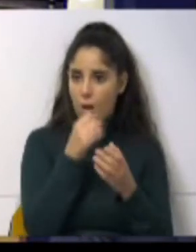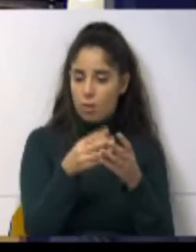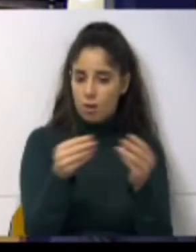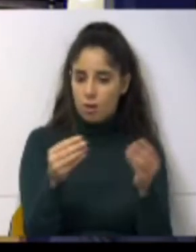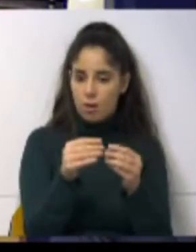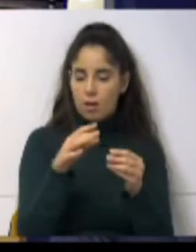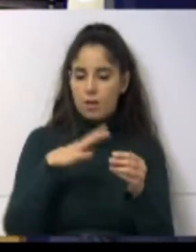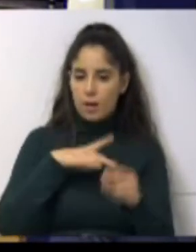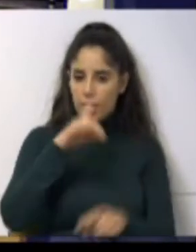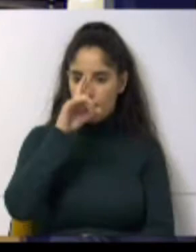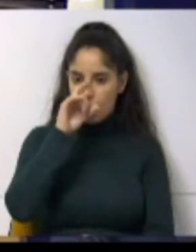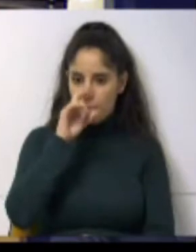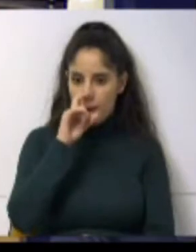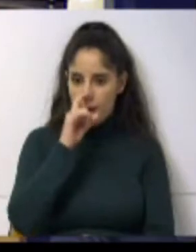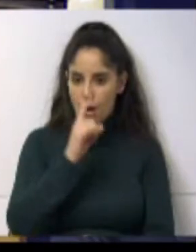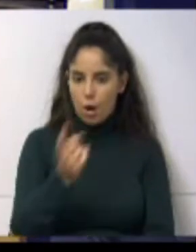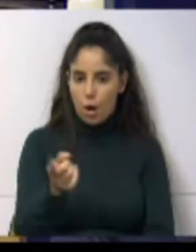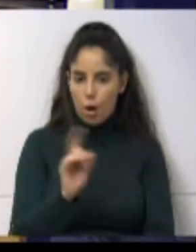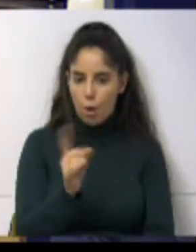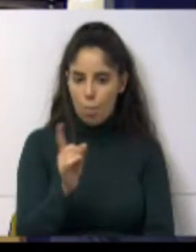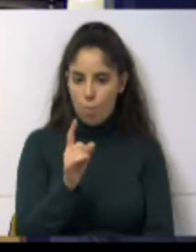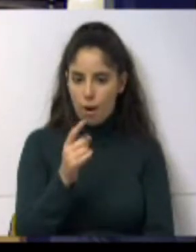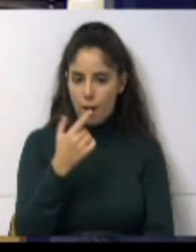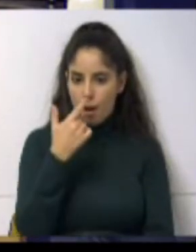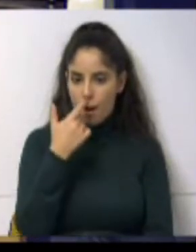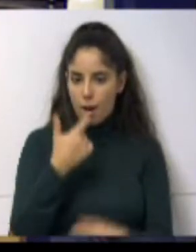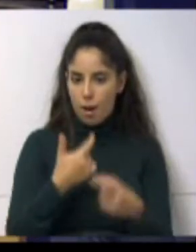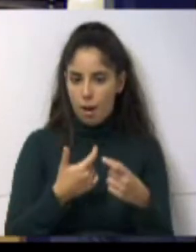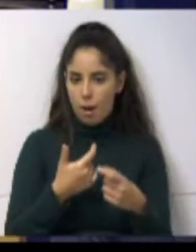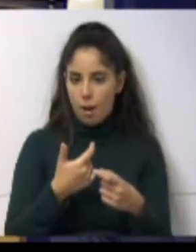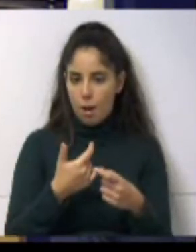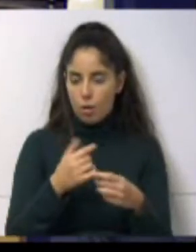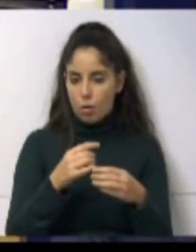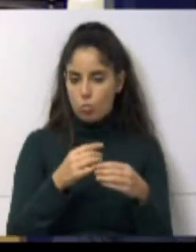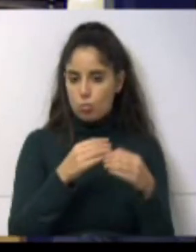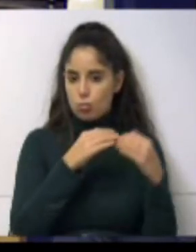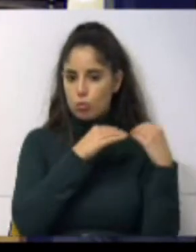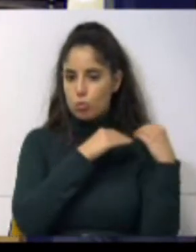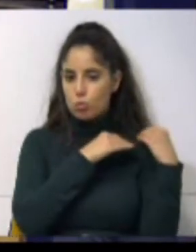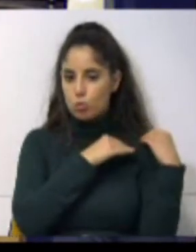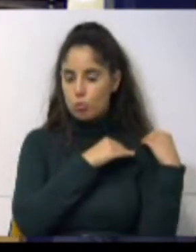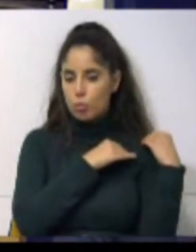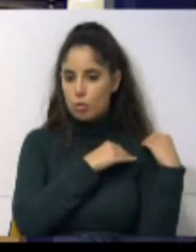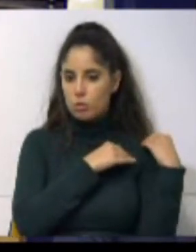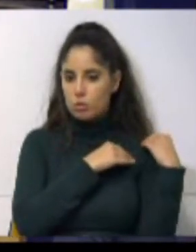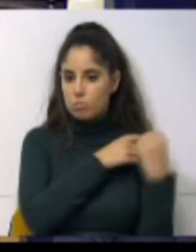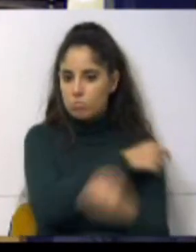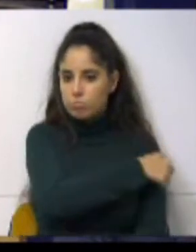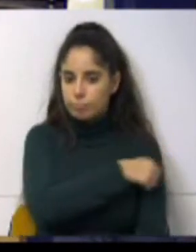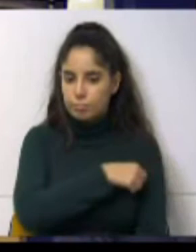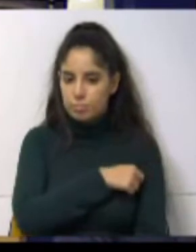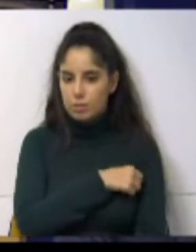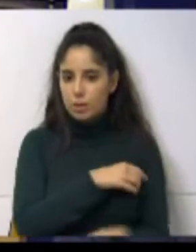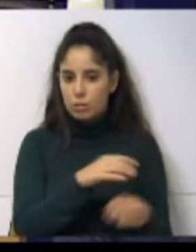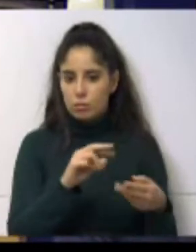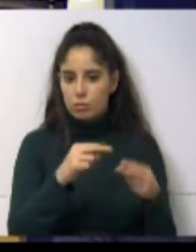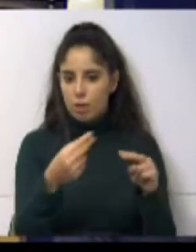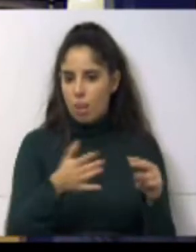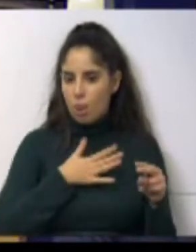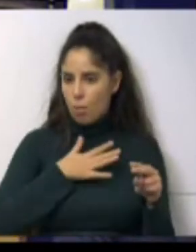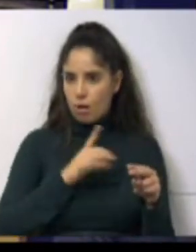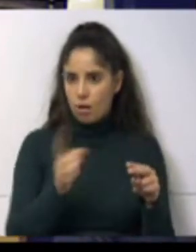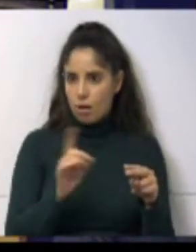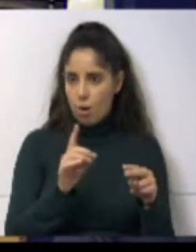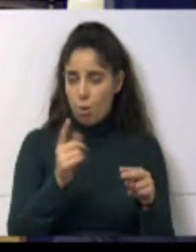recordar que não é os atuais titulares dos municípios que não querem entrar para a vossa empresa. Já o ex-presidente